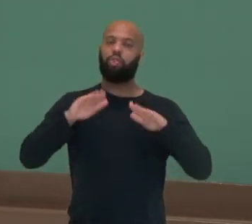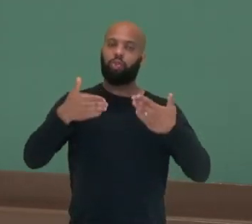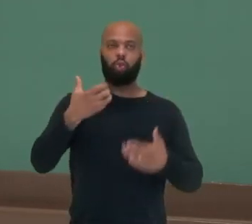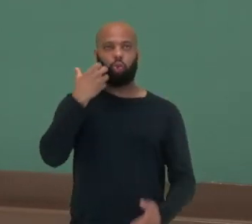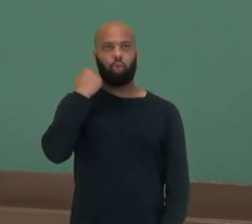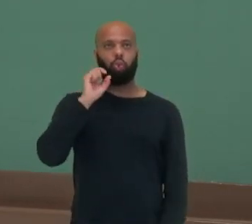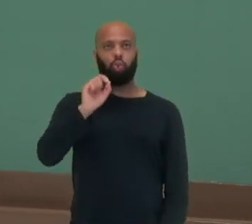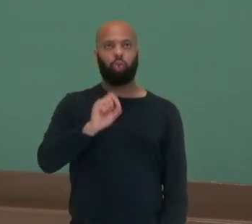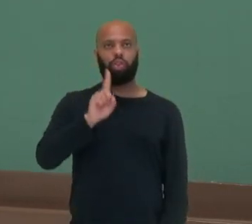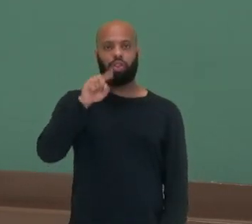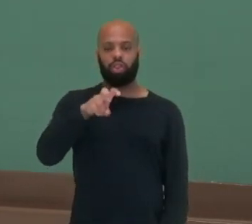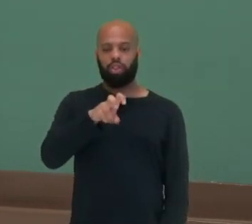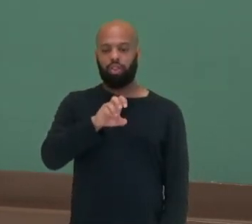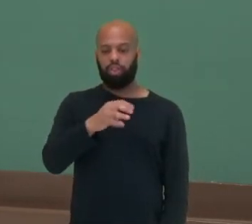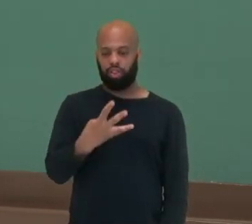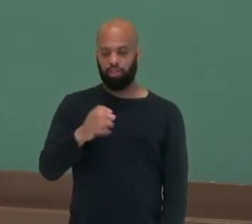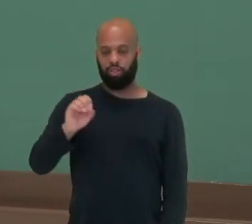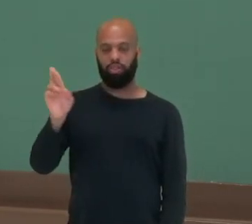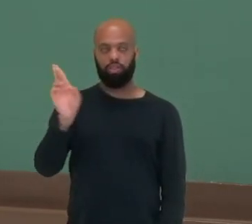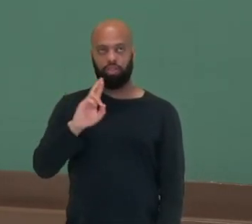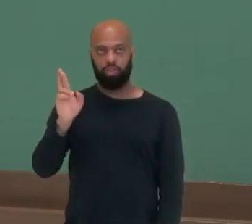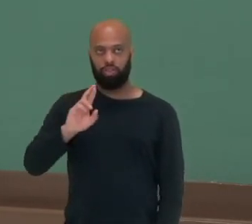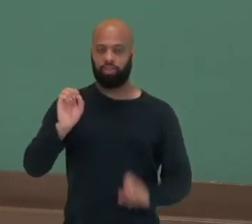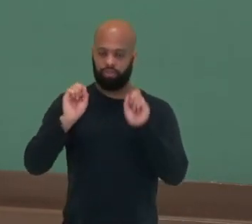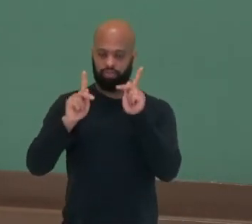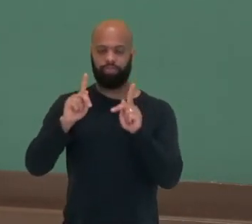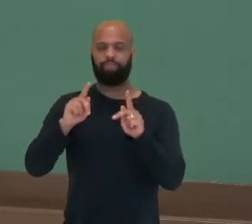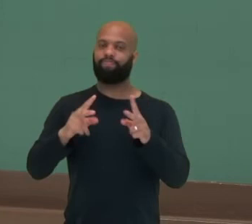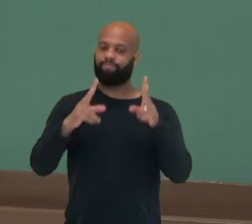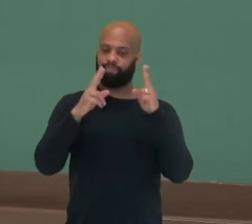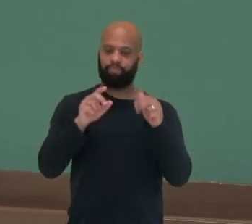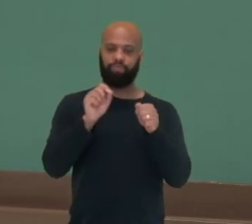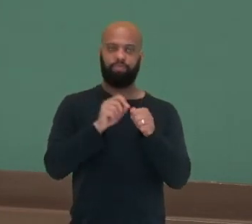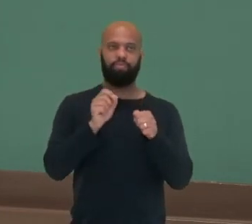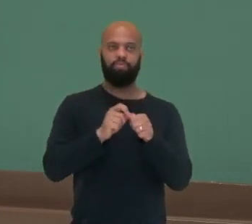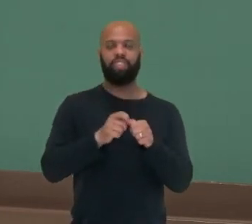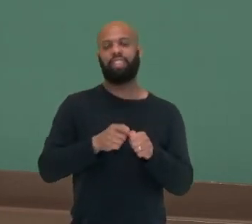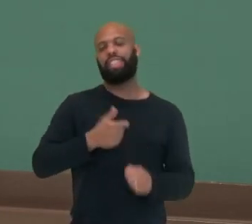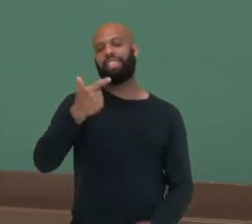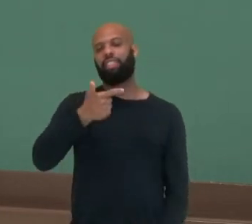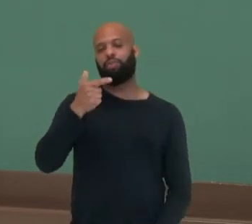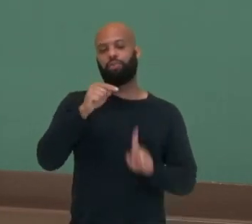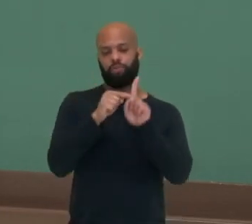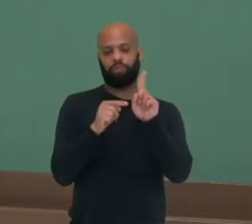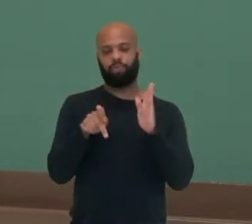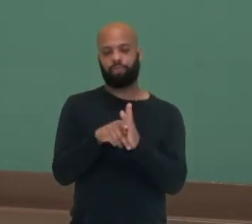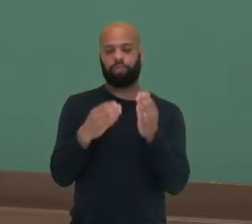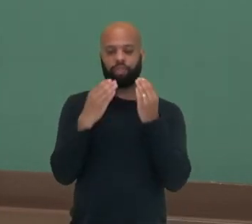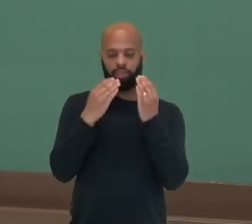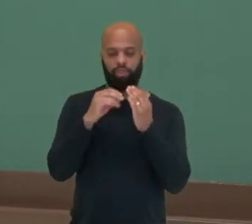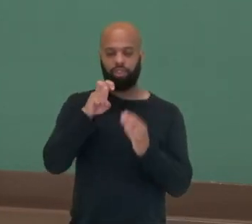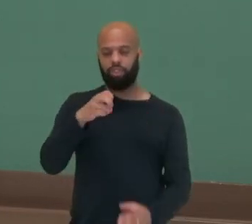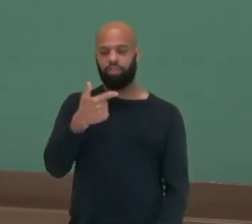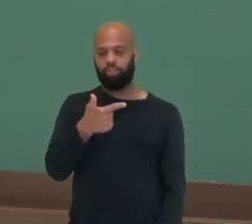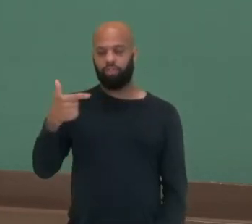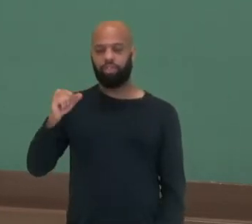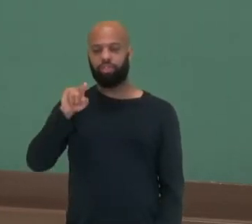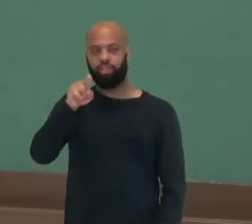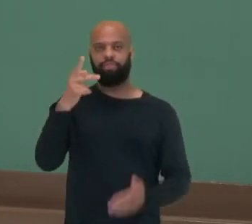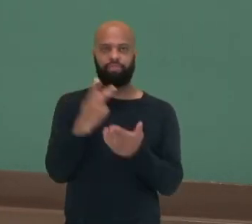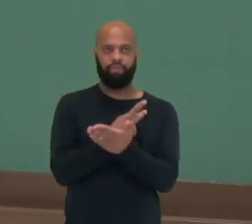lucro ali seria de R$ 540. A mesma coisa para o hambúrguer duplo, 522. Se vocês